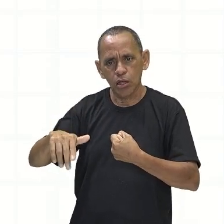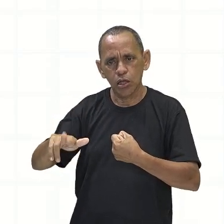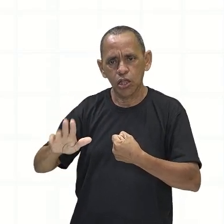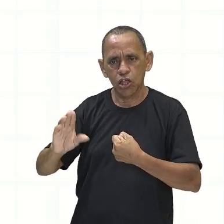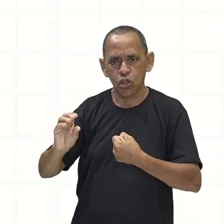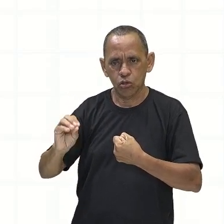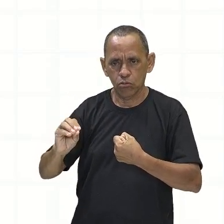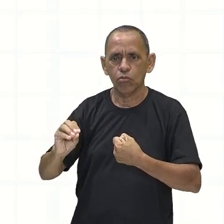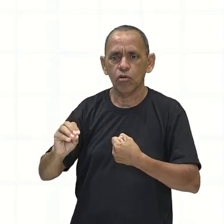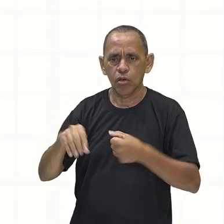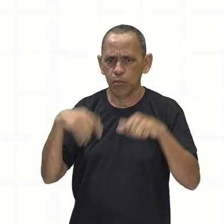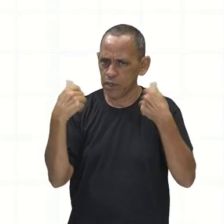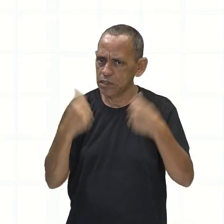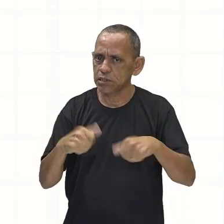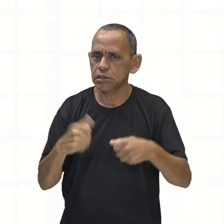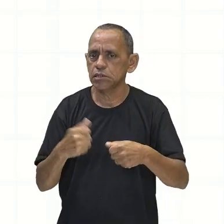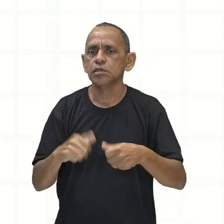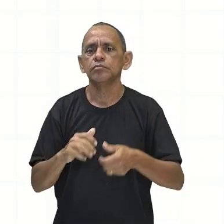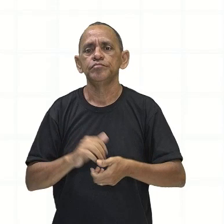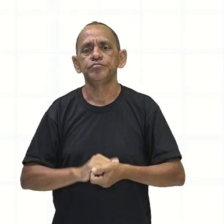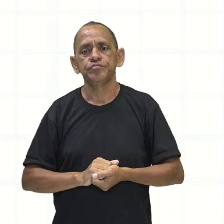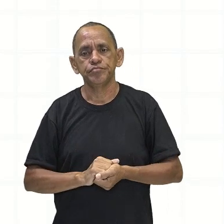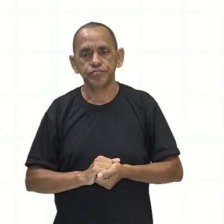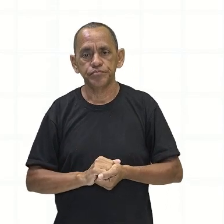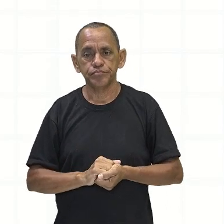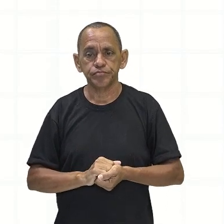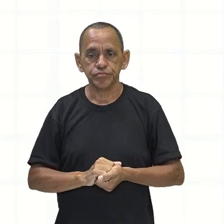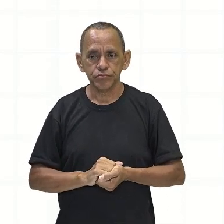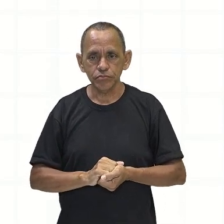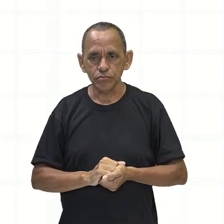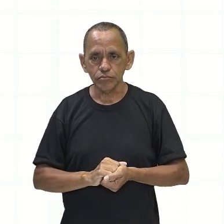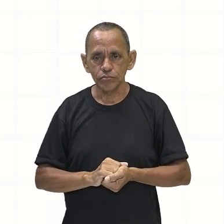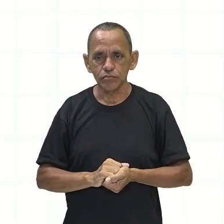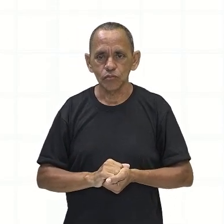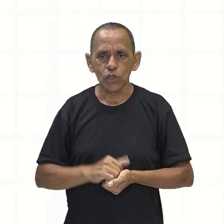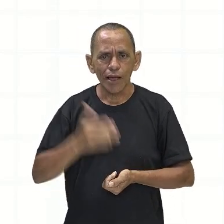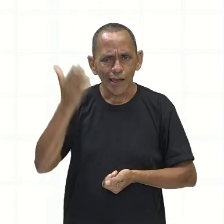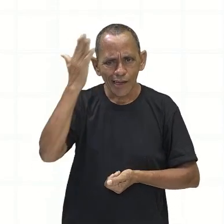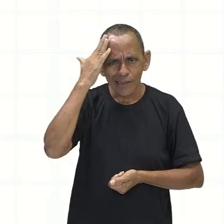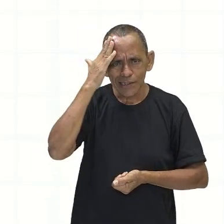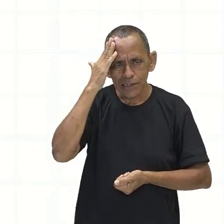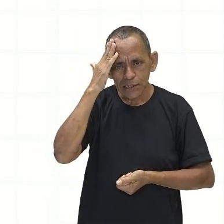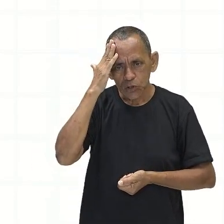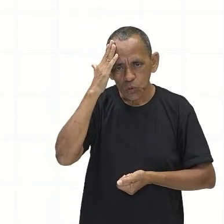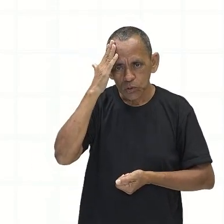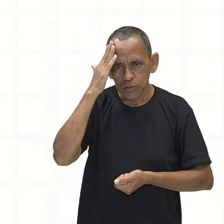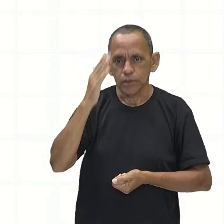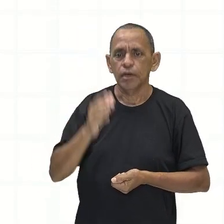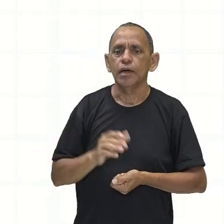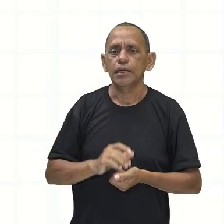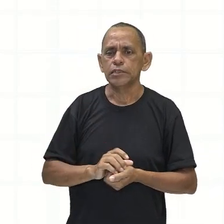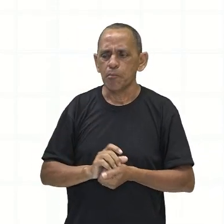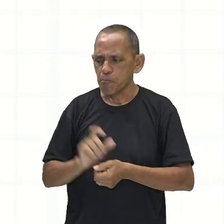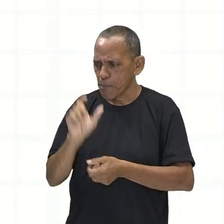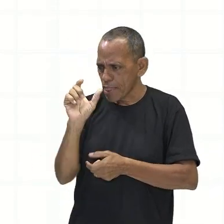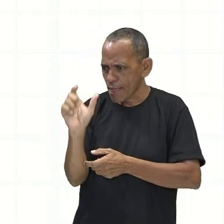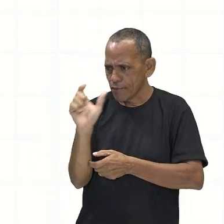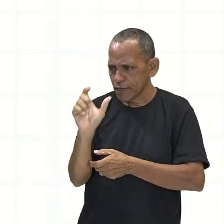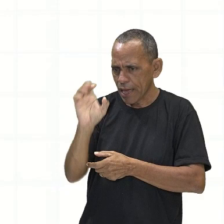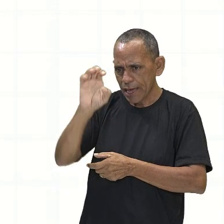Então, esse lá é a Joana. Esse pronome aqui, ele está substituindo a Joana. Eu